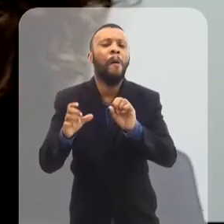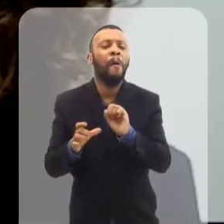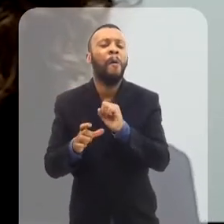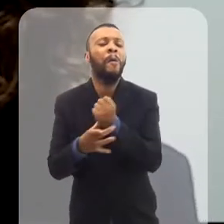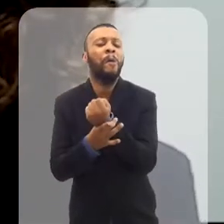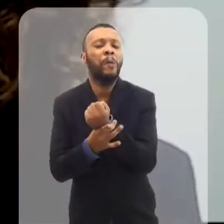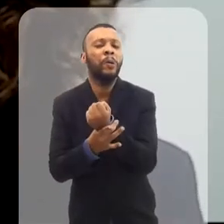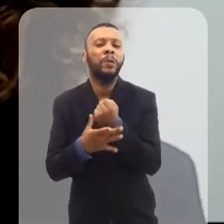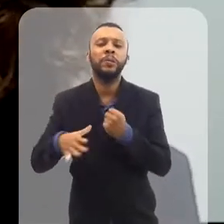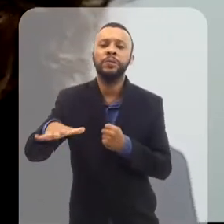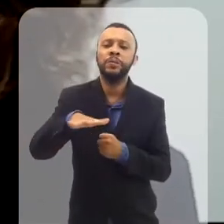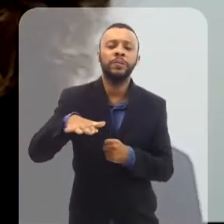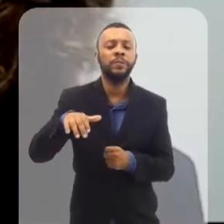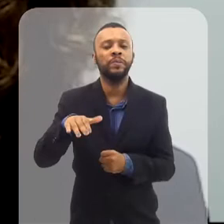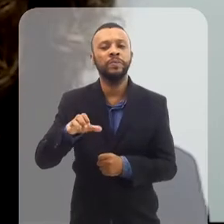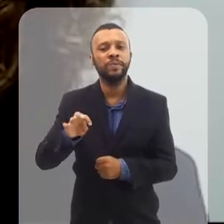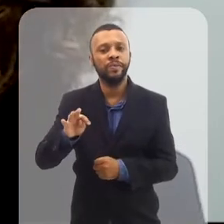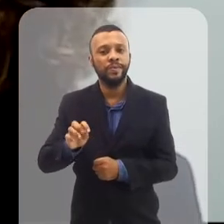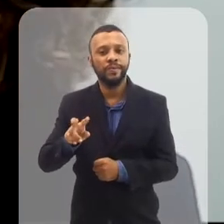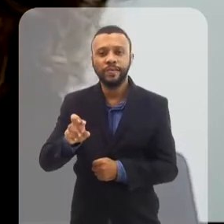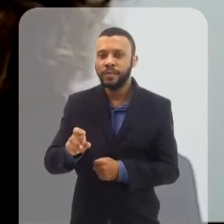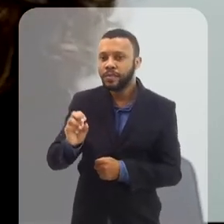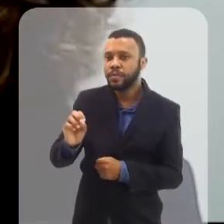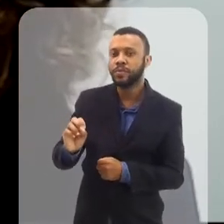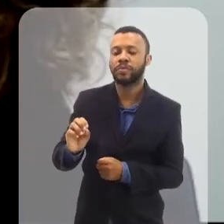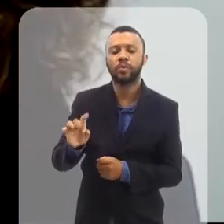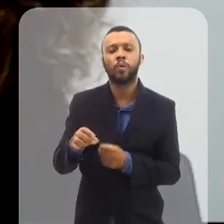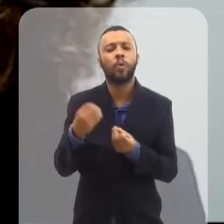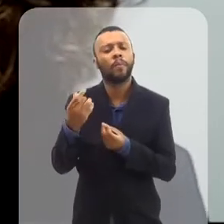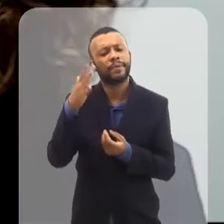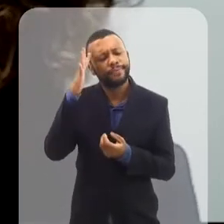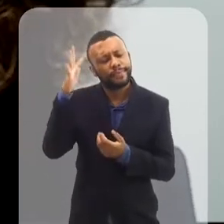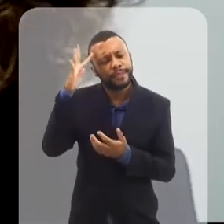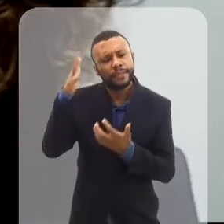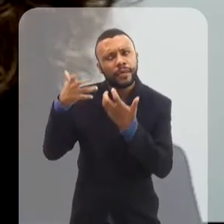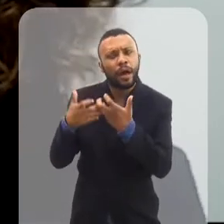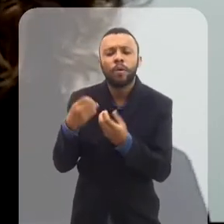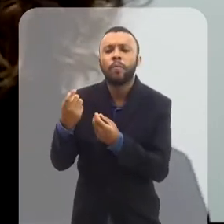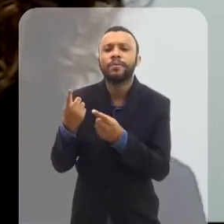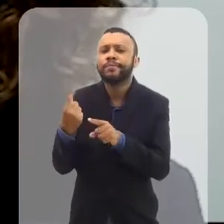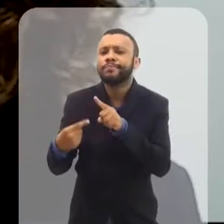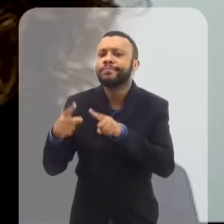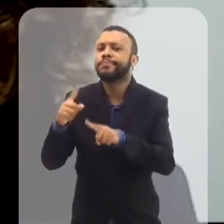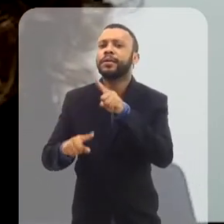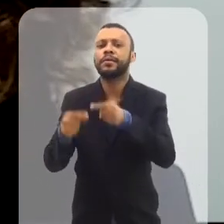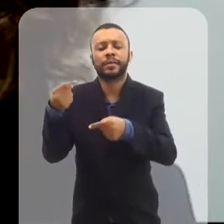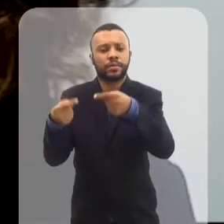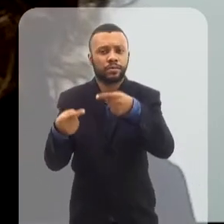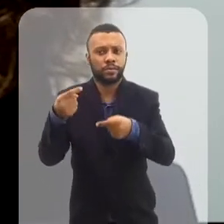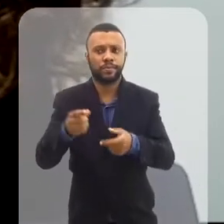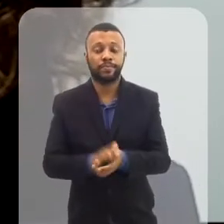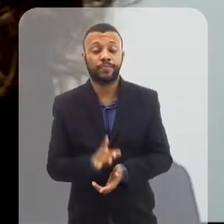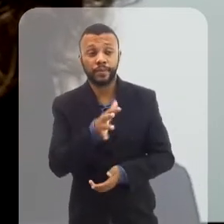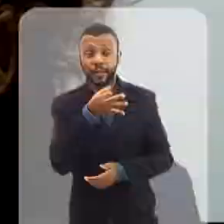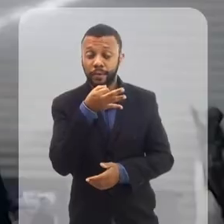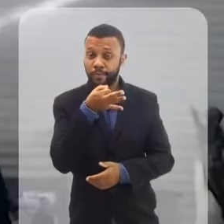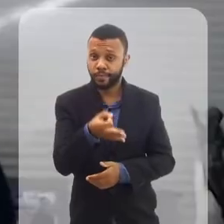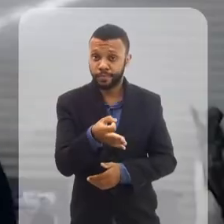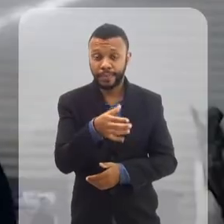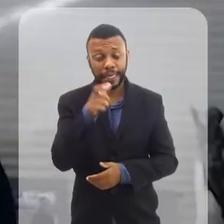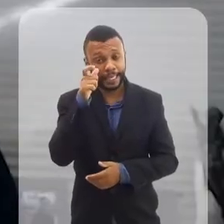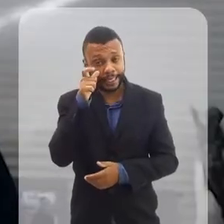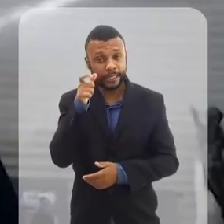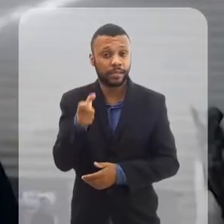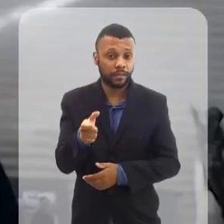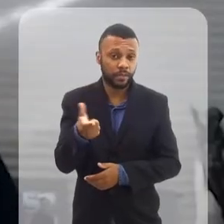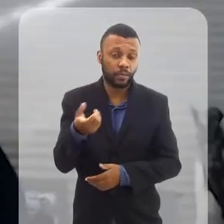no metaverso, como isso está sendo pensado, o que vocês observam já de avanço nessa discussão. Essa colocação que ele fez